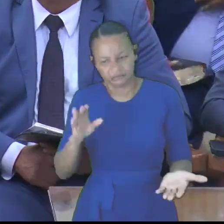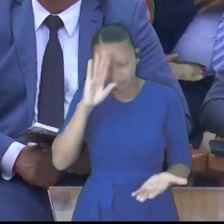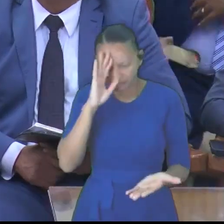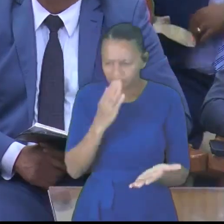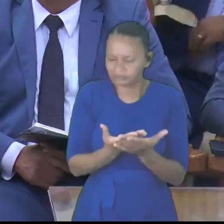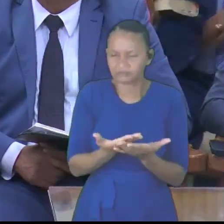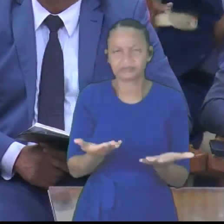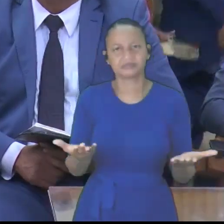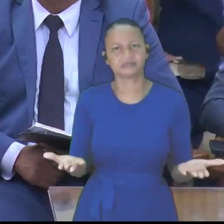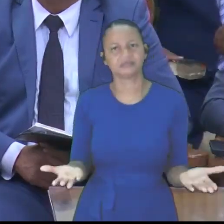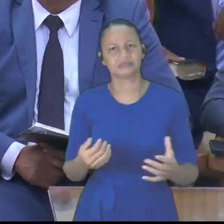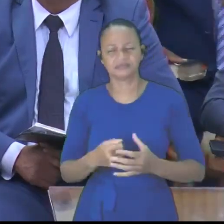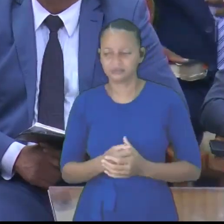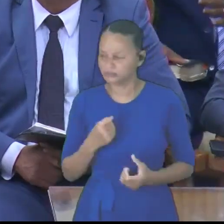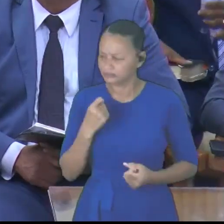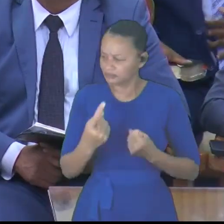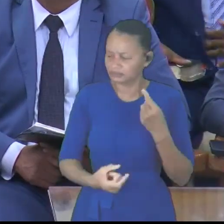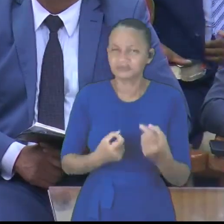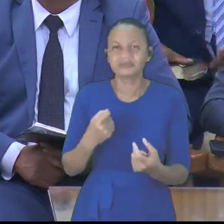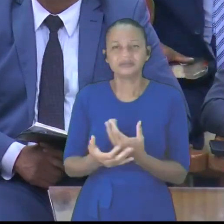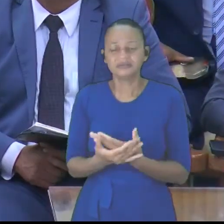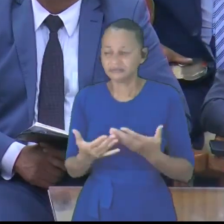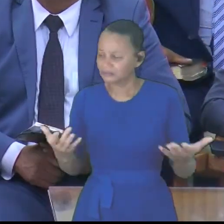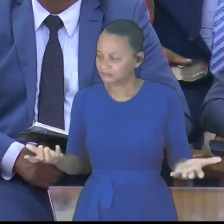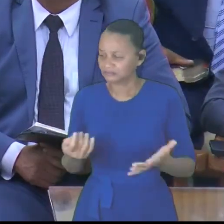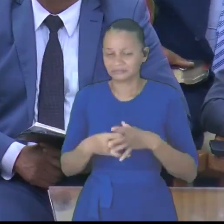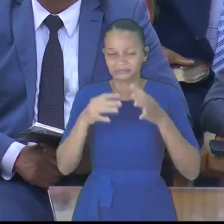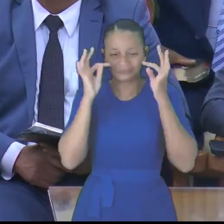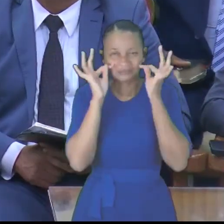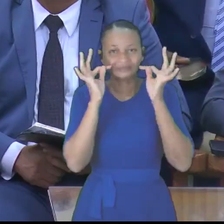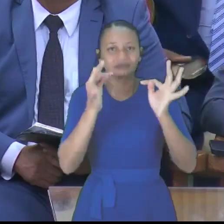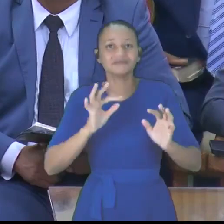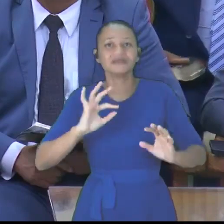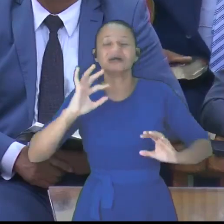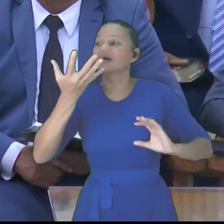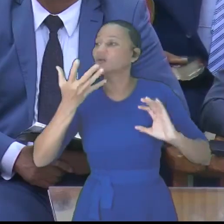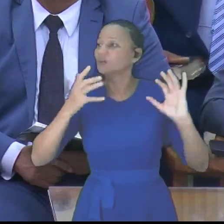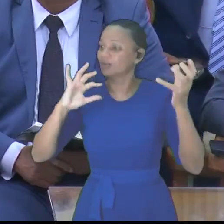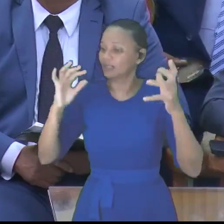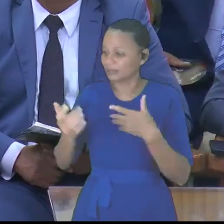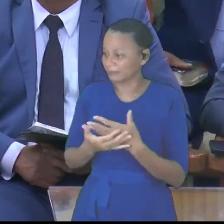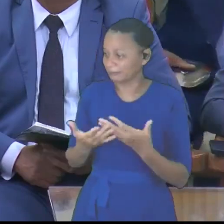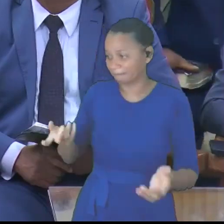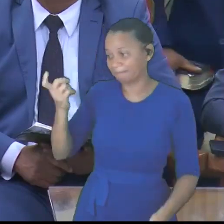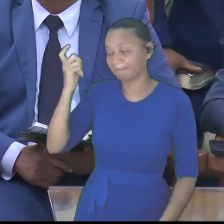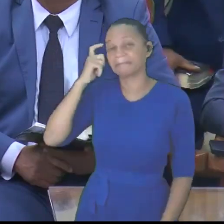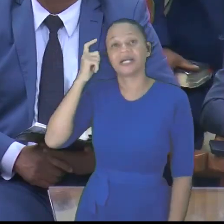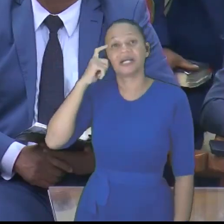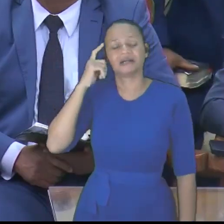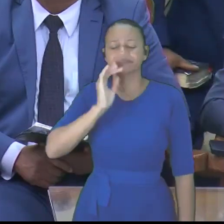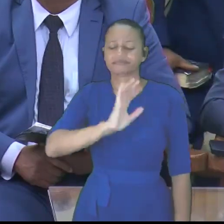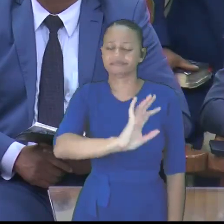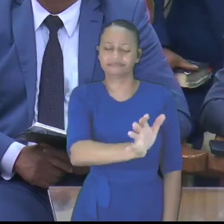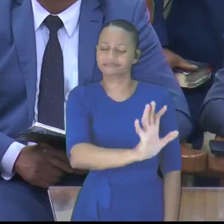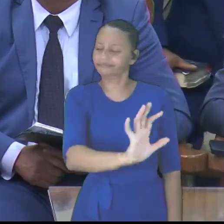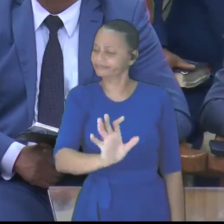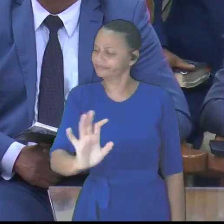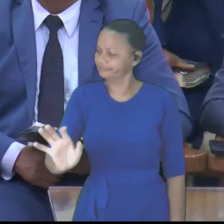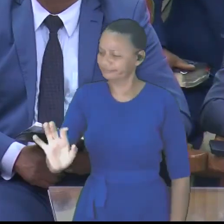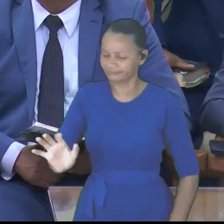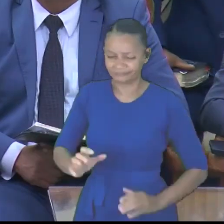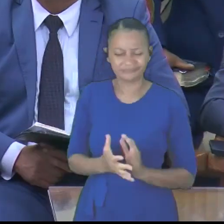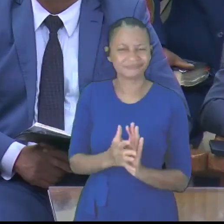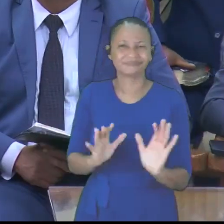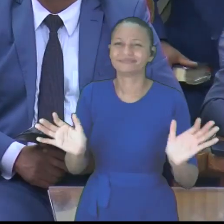acreditam nisso, e às vezes ainda vai dar o testemunho. Às vezes acontece uma bênção na vida dele, ele pensa que foi aquilo, foi aquele. Não foi não, meu irmão, isso não é